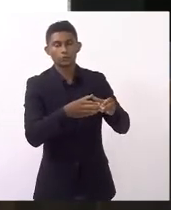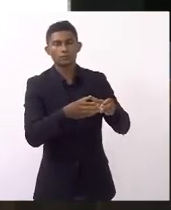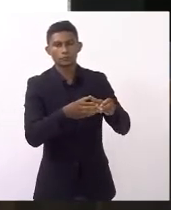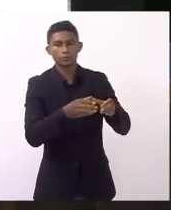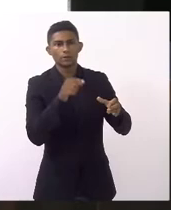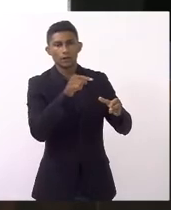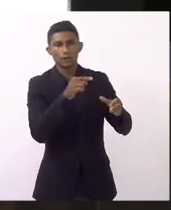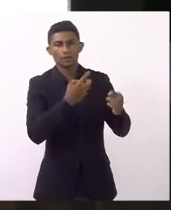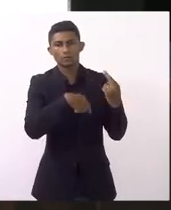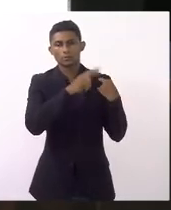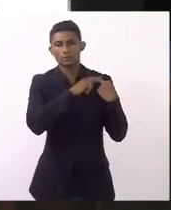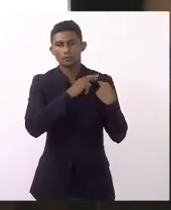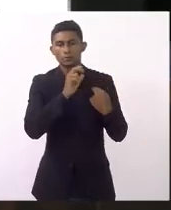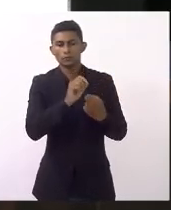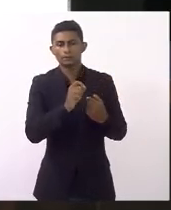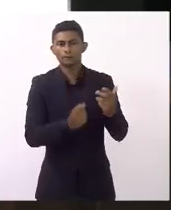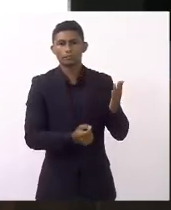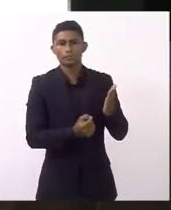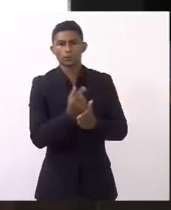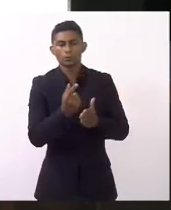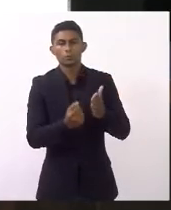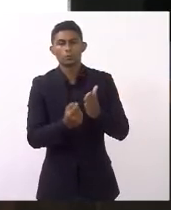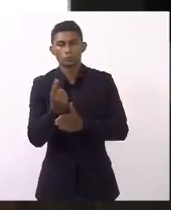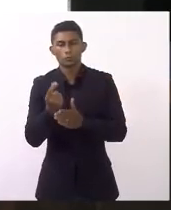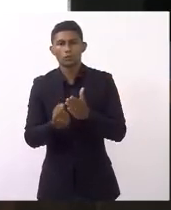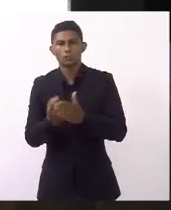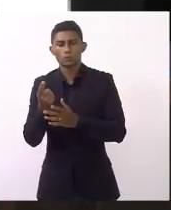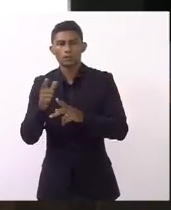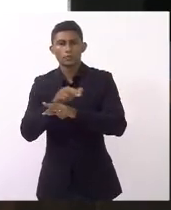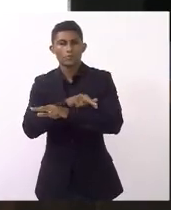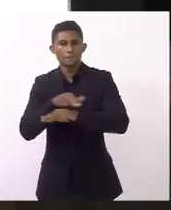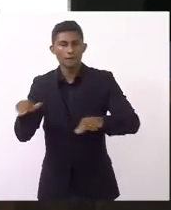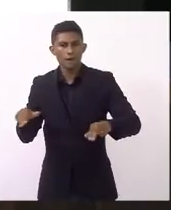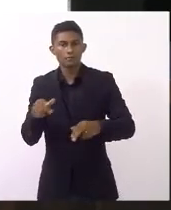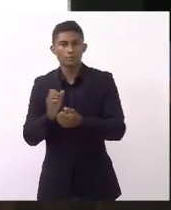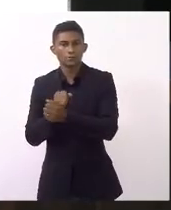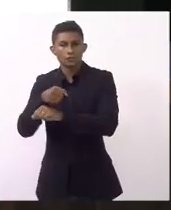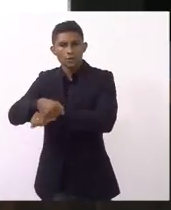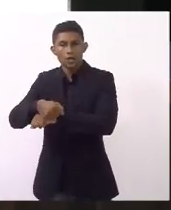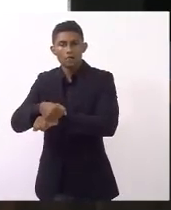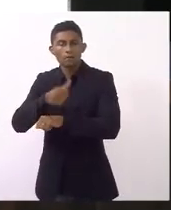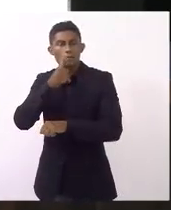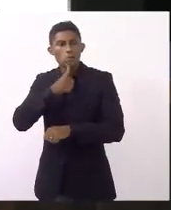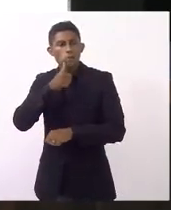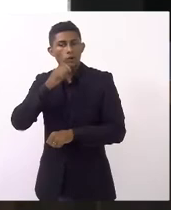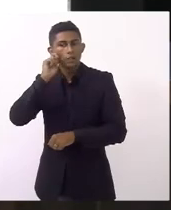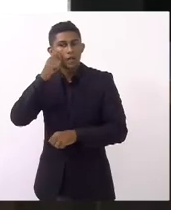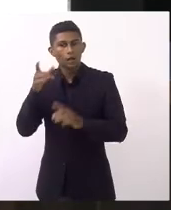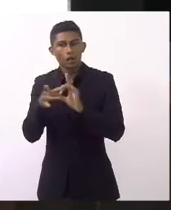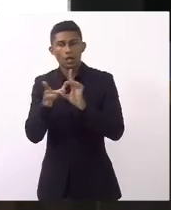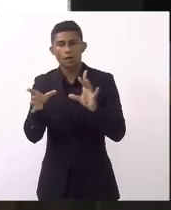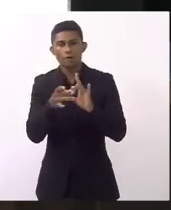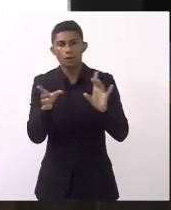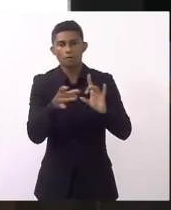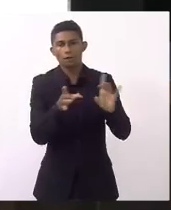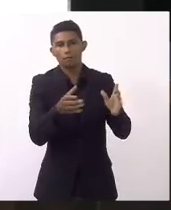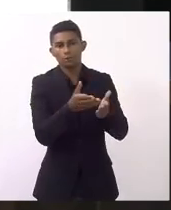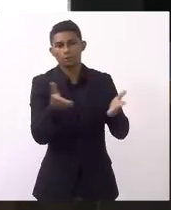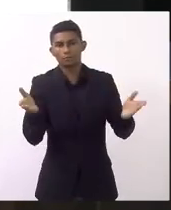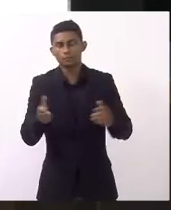foi responsável pela compra de centenas de alforrias de mulheres negras escravizadas